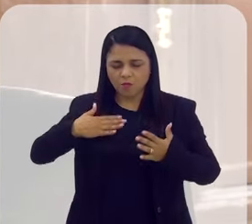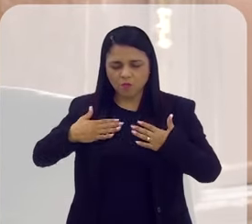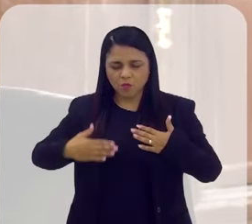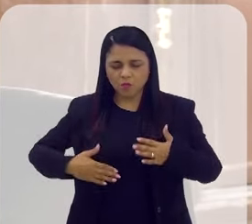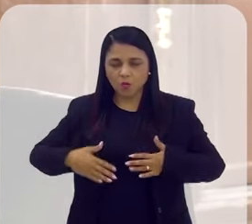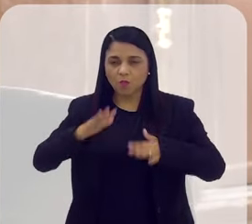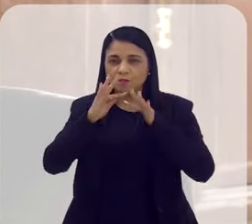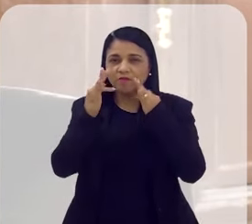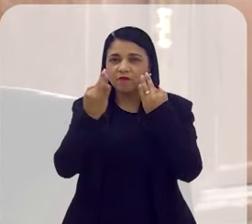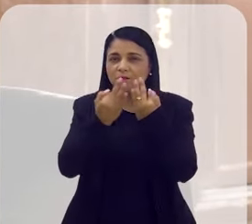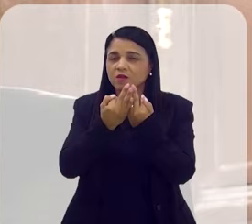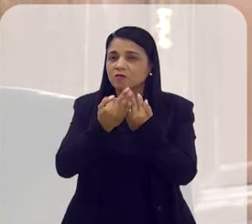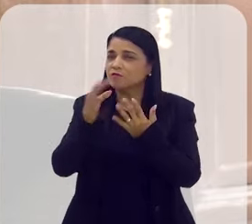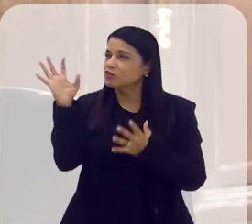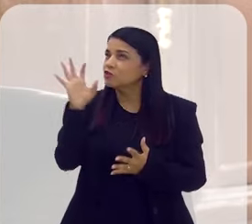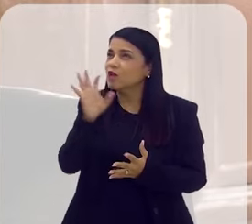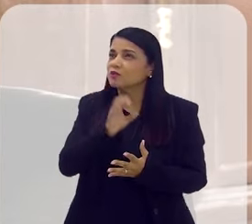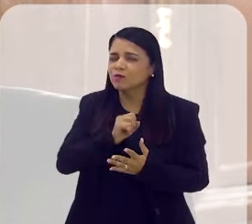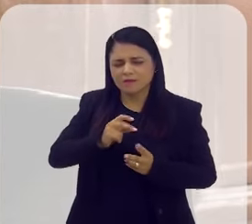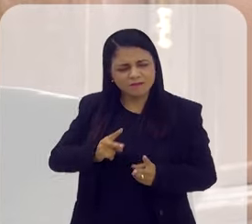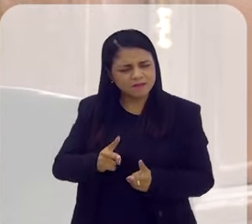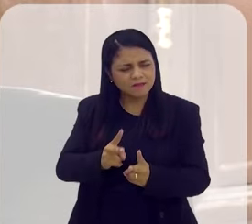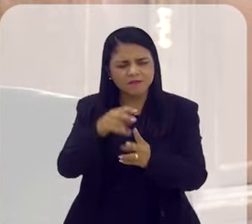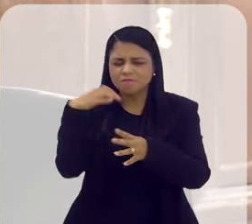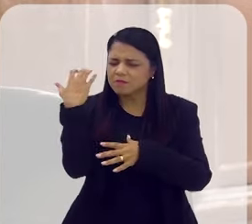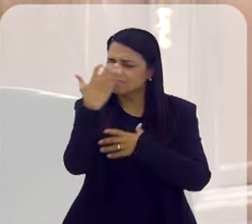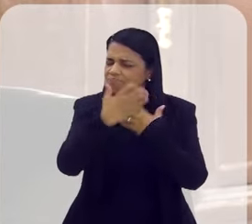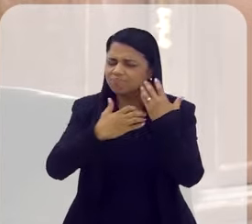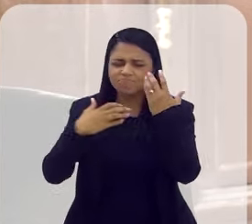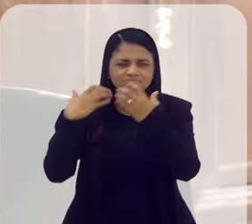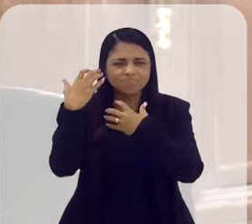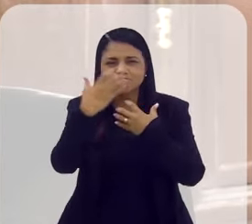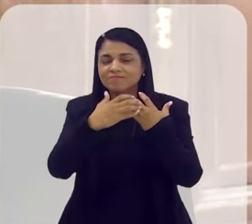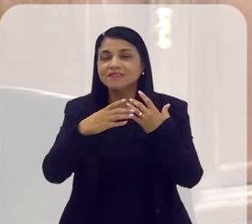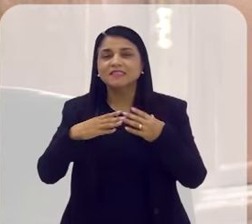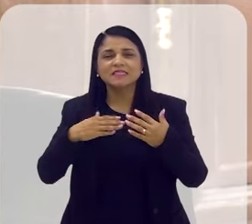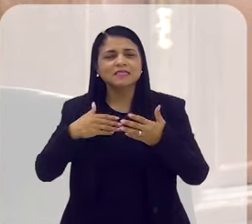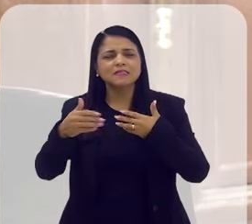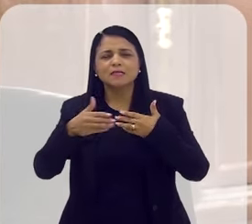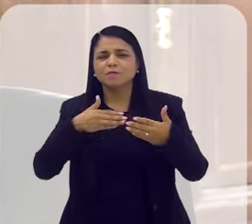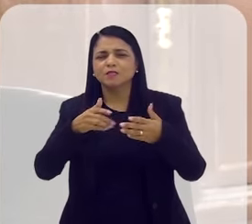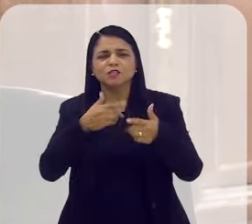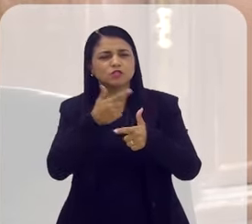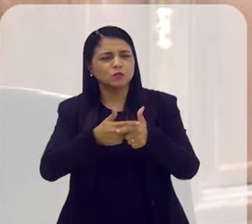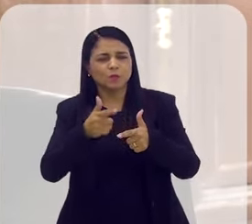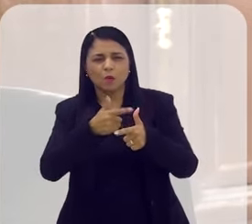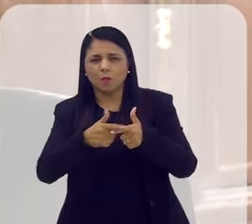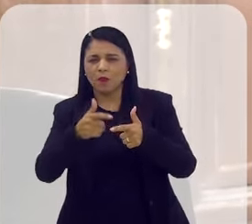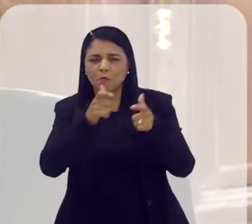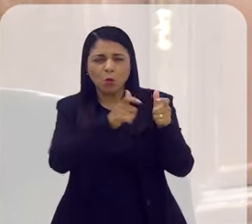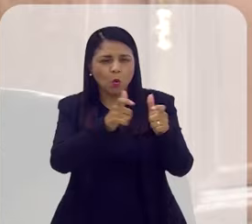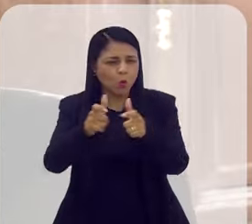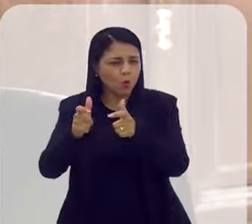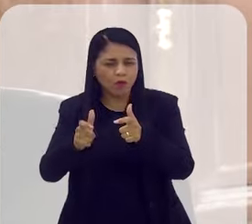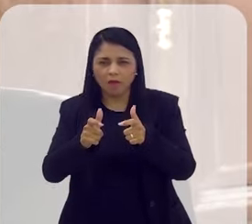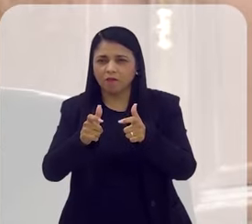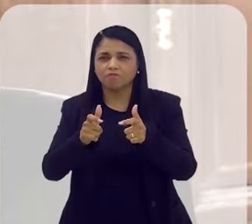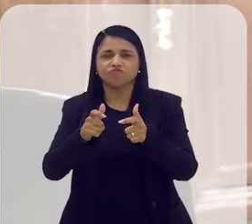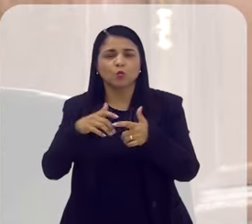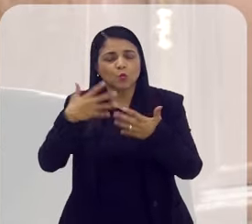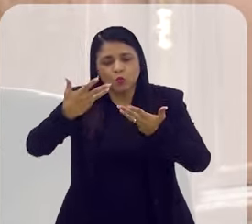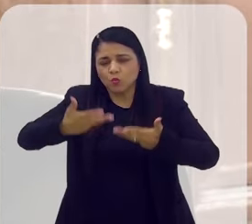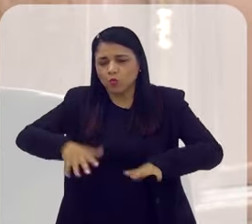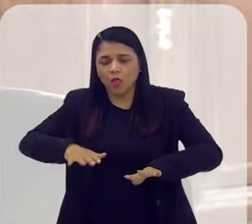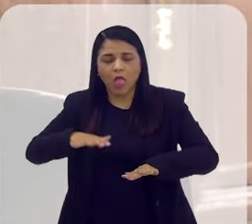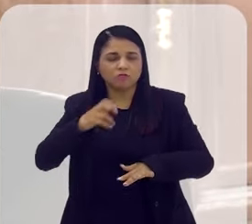minha família, para o meu corpo, eu vou te adorar para sempre, independente de qualquer situação, independente de